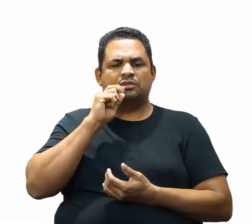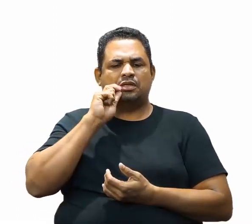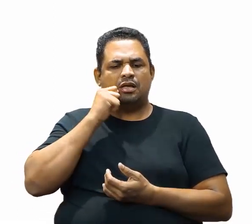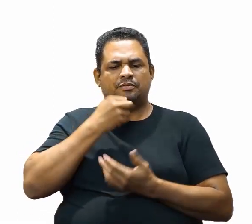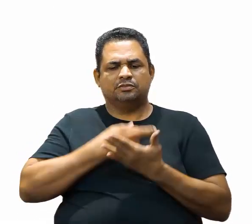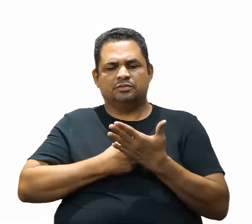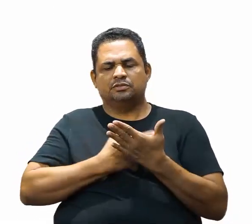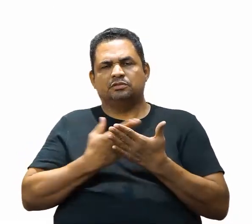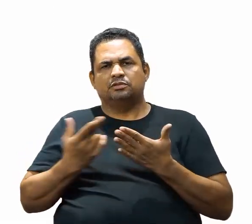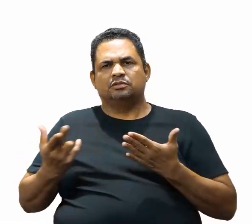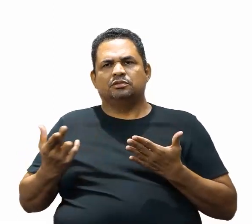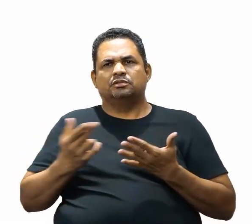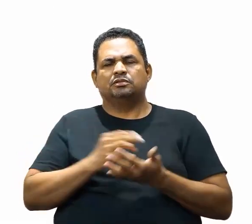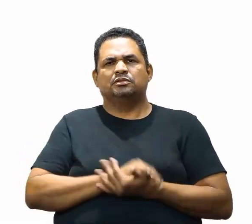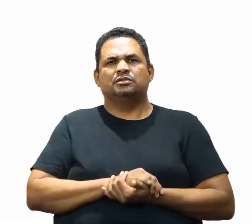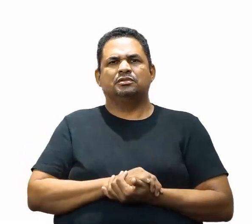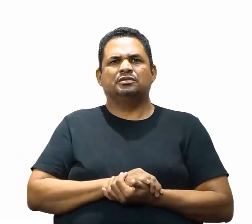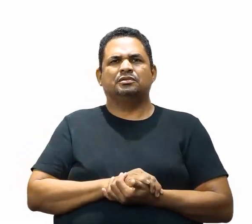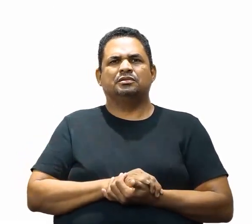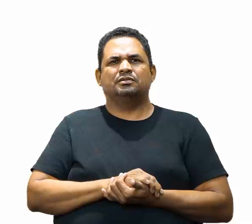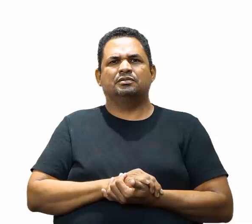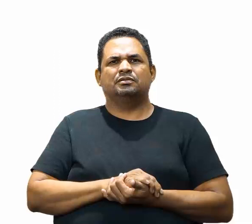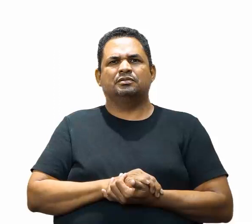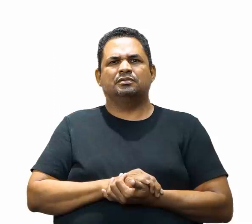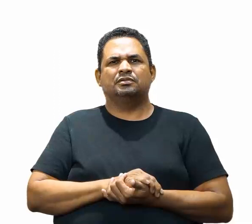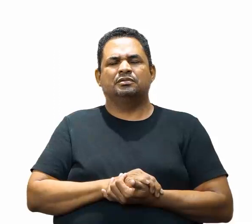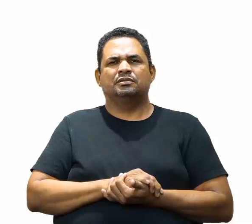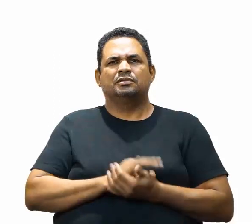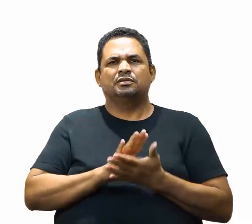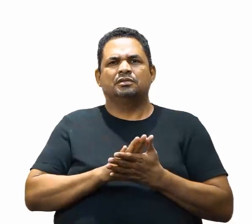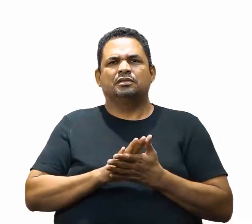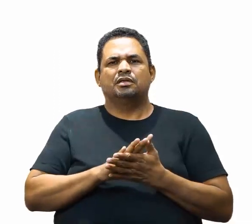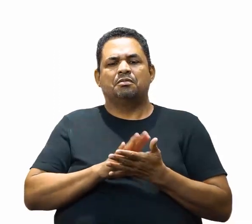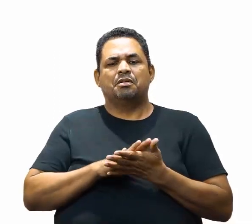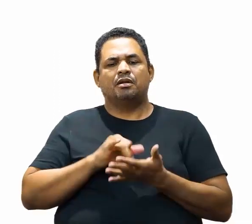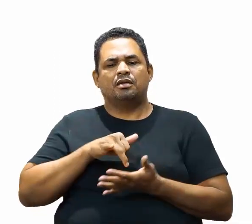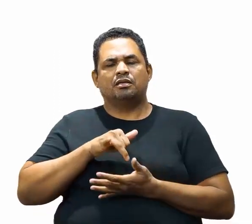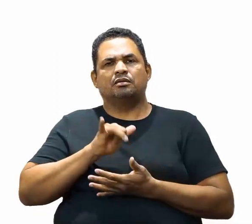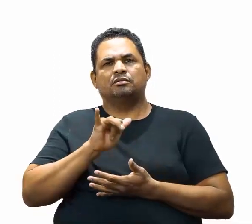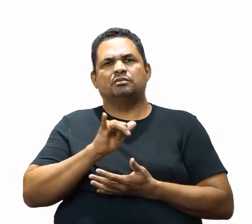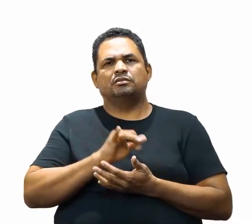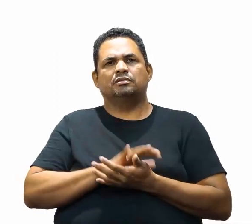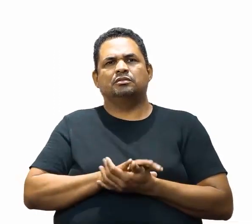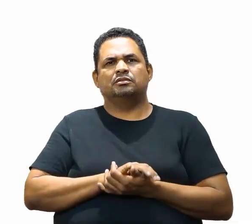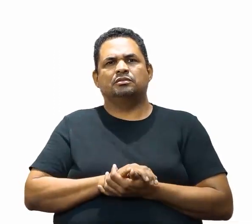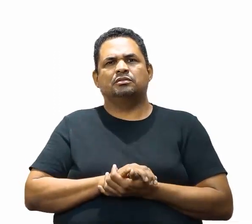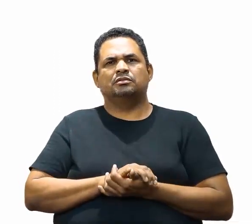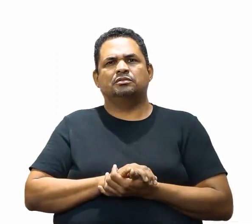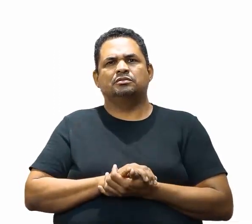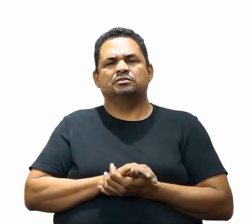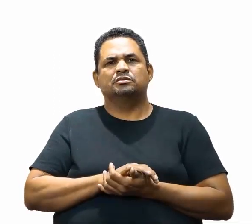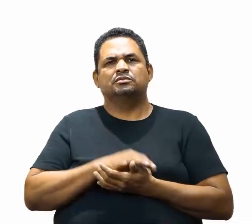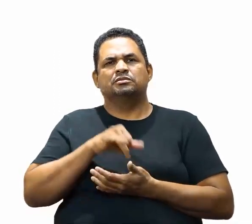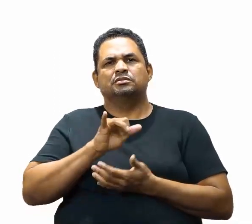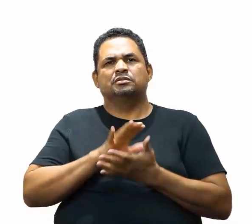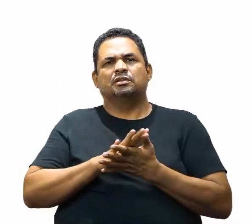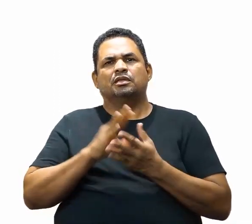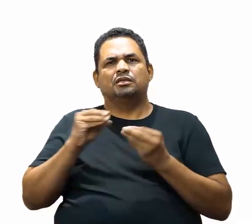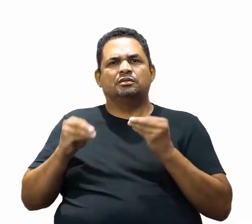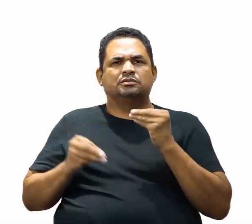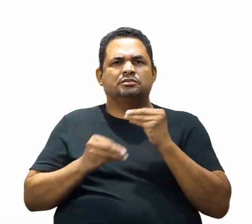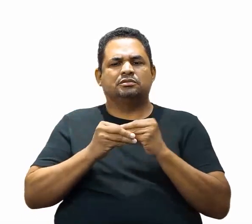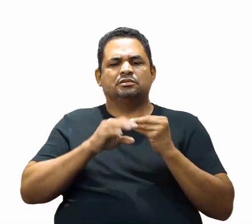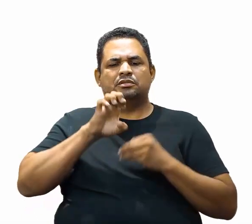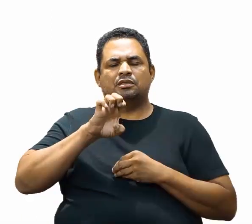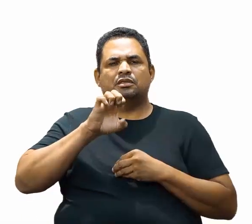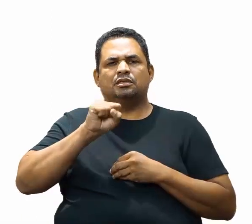Pês, pêsses. E quando eu terminar em Y, forma-se o plural acrescentando ES. Então, eu